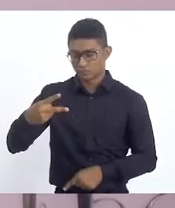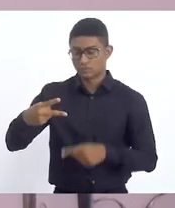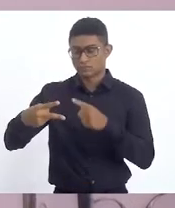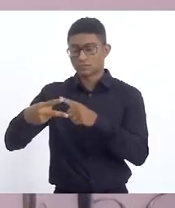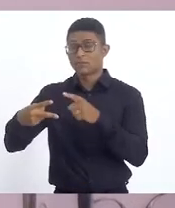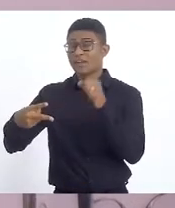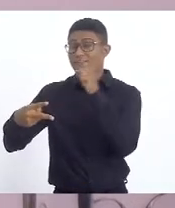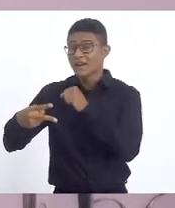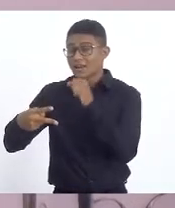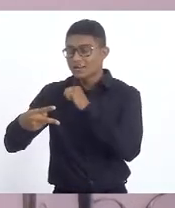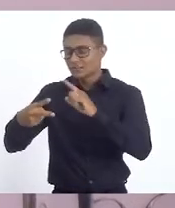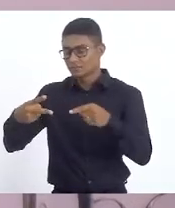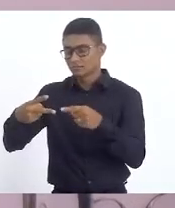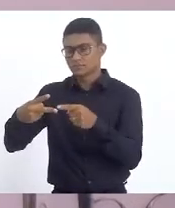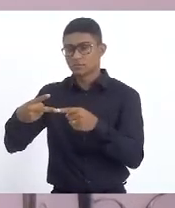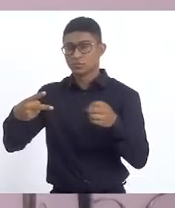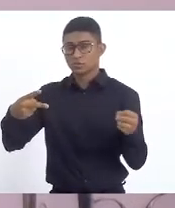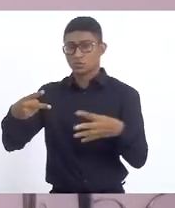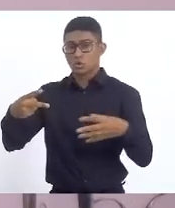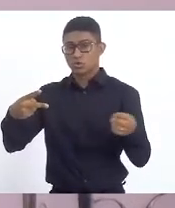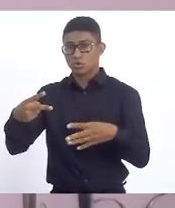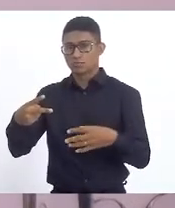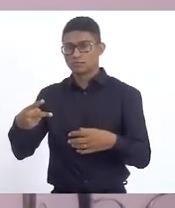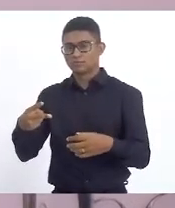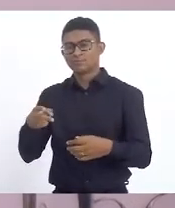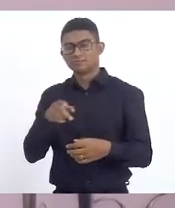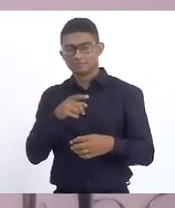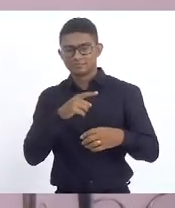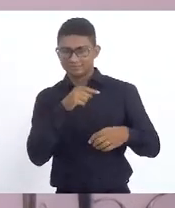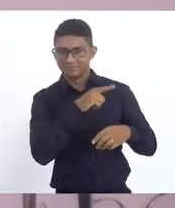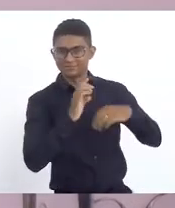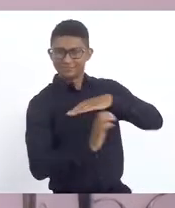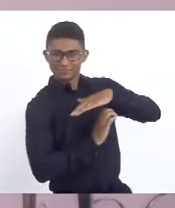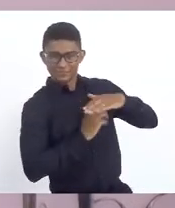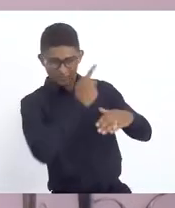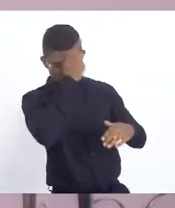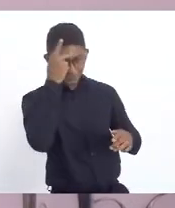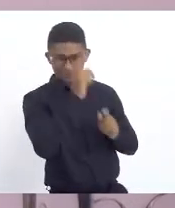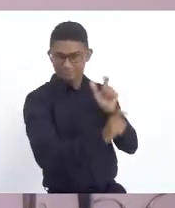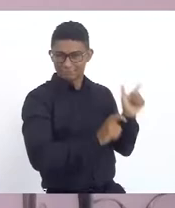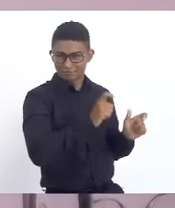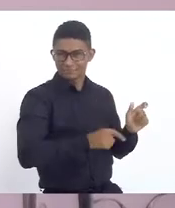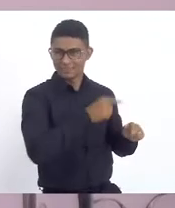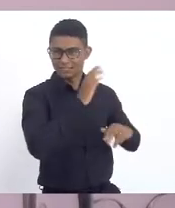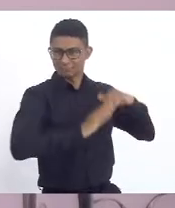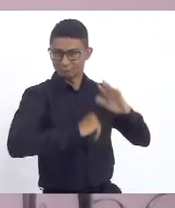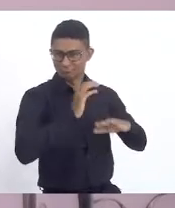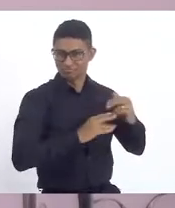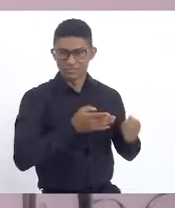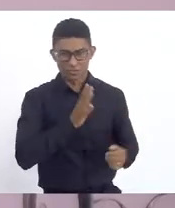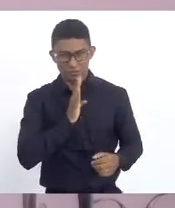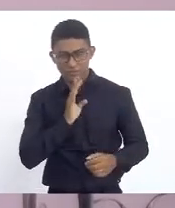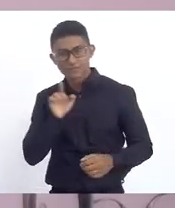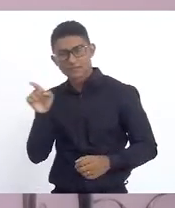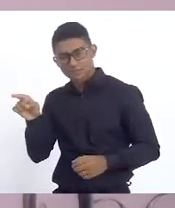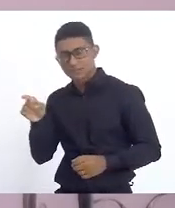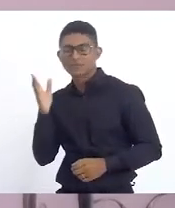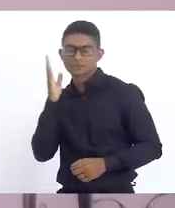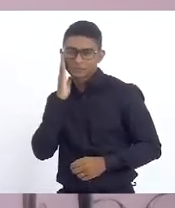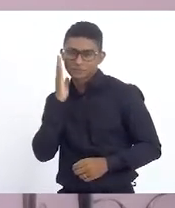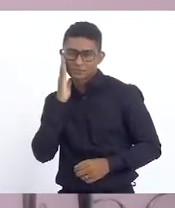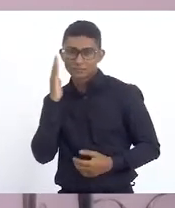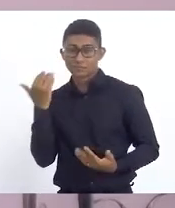nova. Como chamam os técnicos da SEDAI, a VETA e a ETA. E o coração, que é